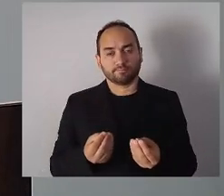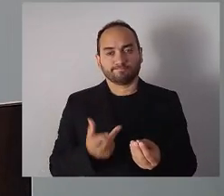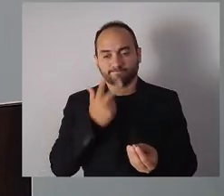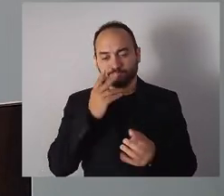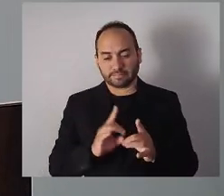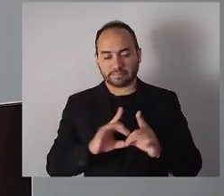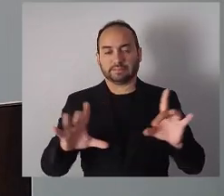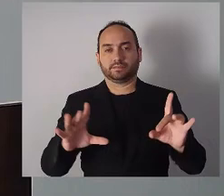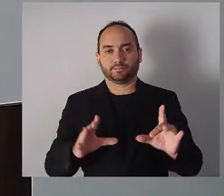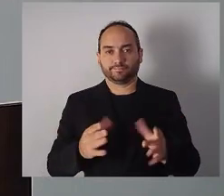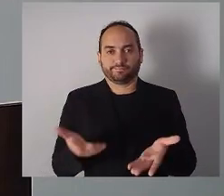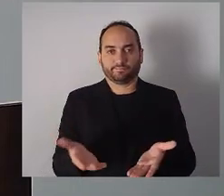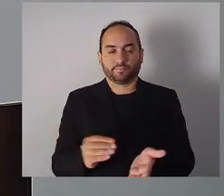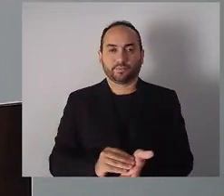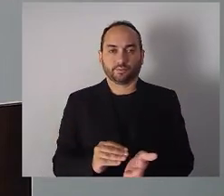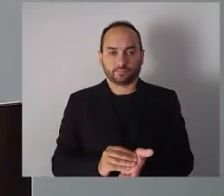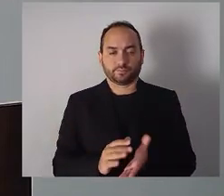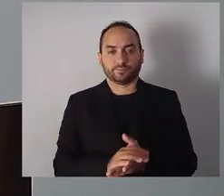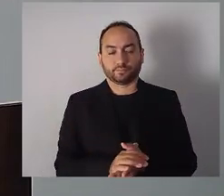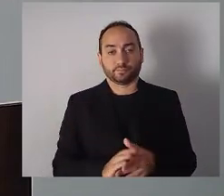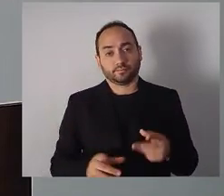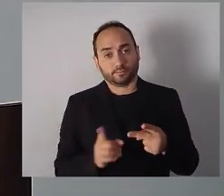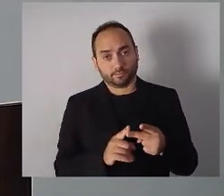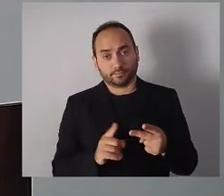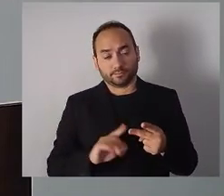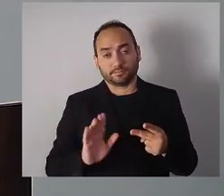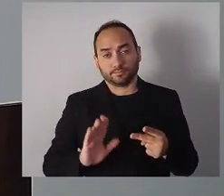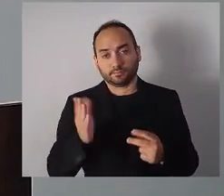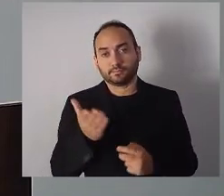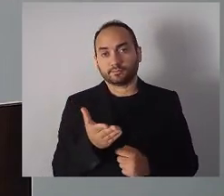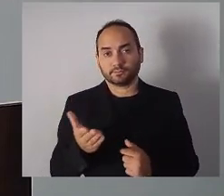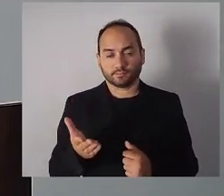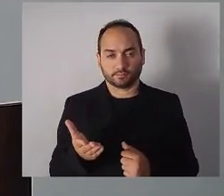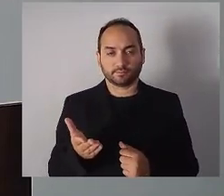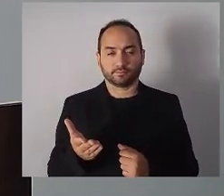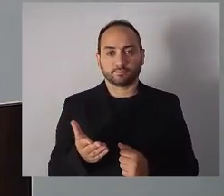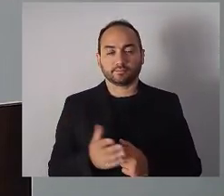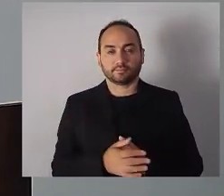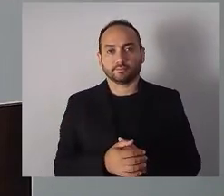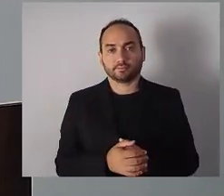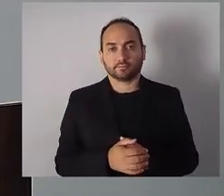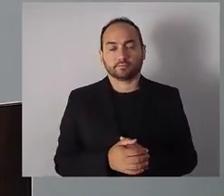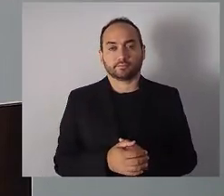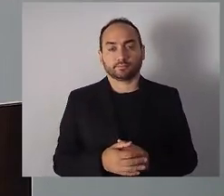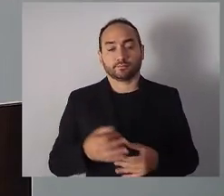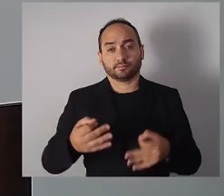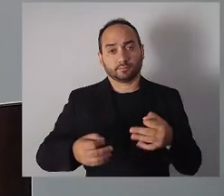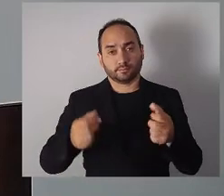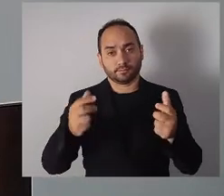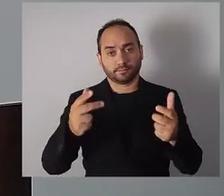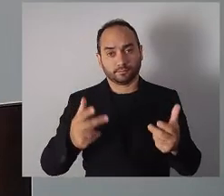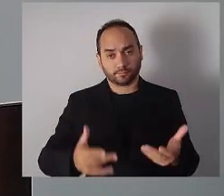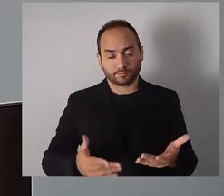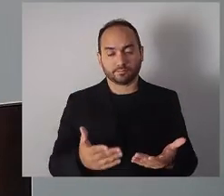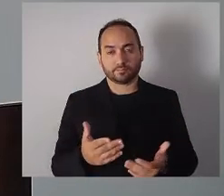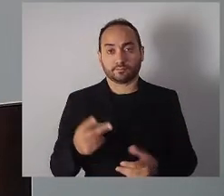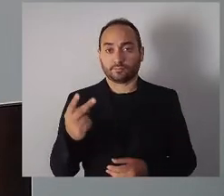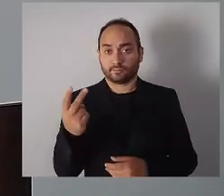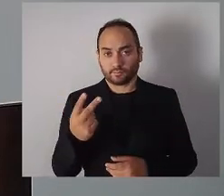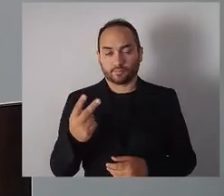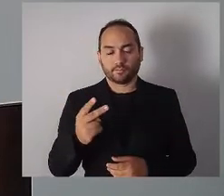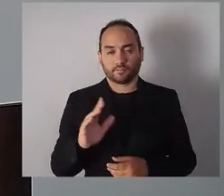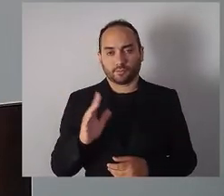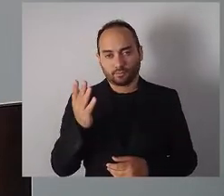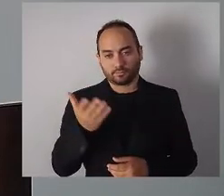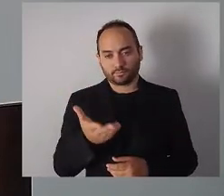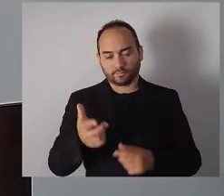democráticos. A segunda causa de justa, a segunda